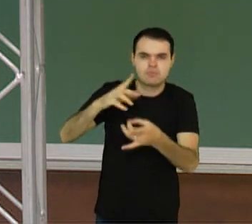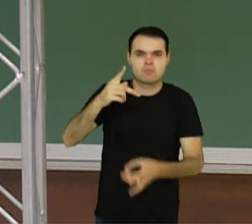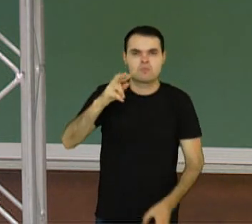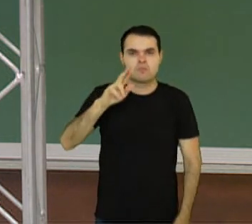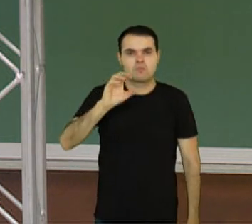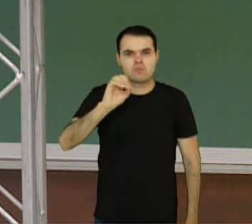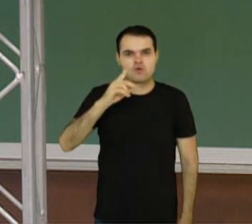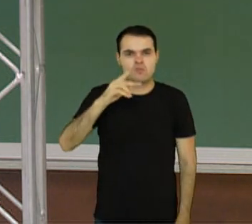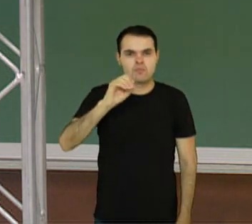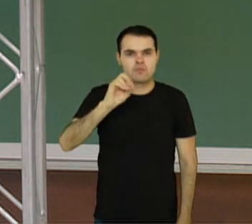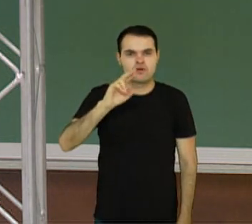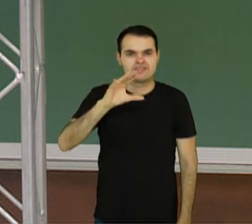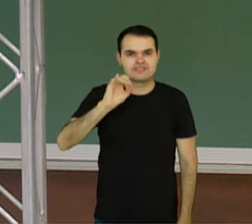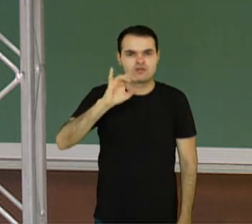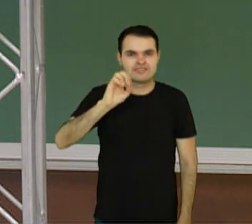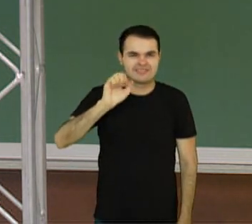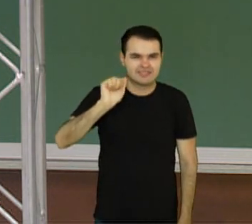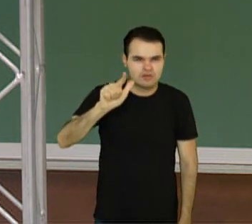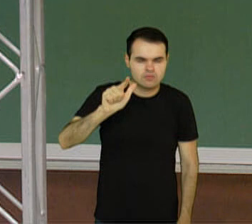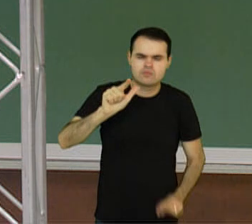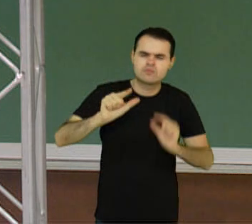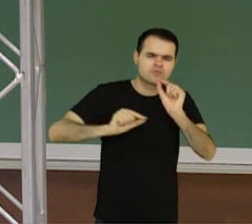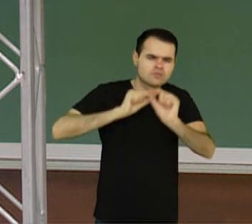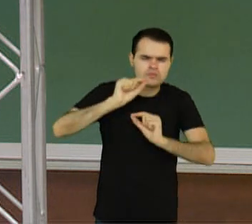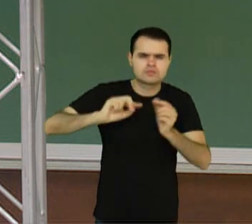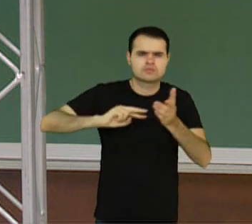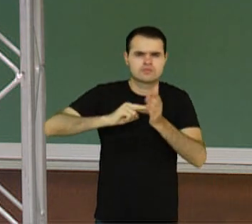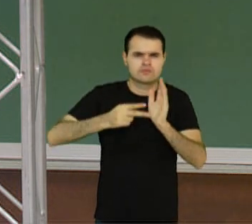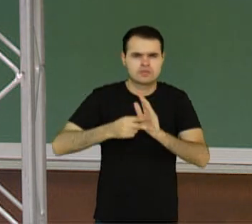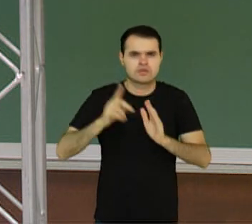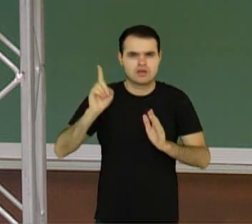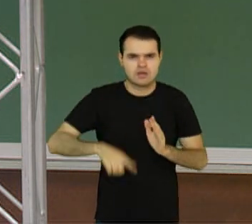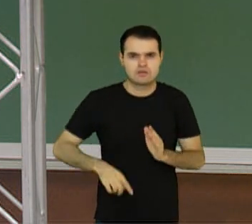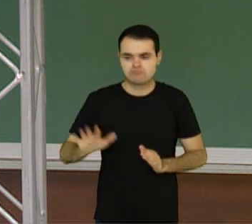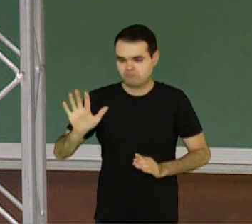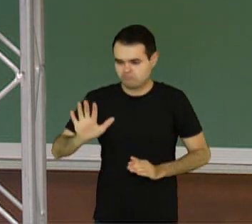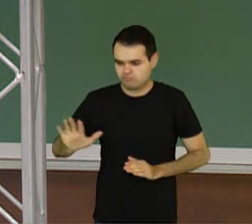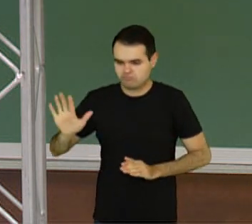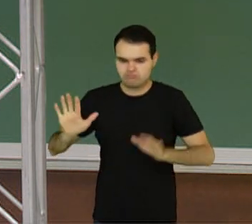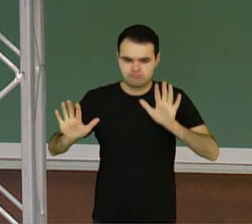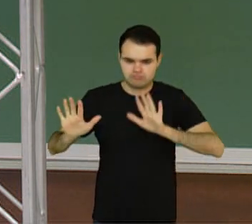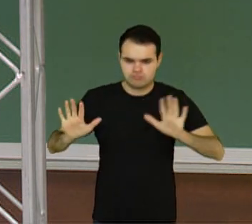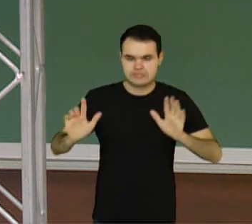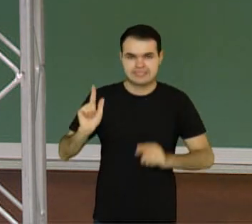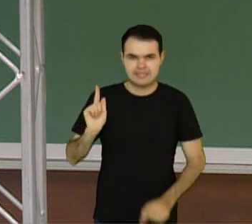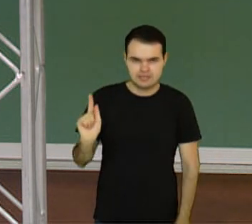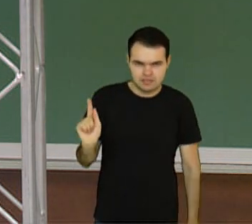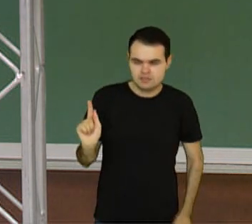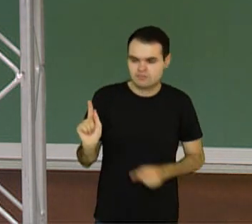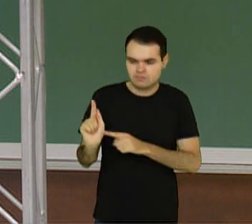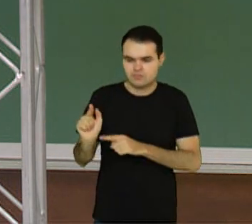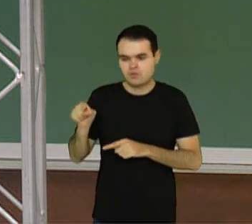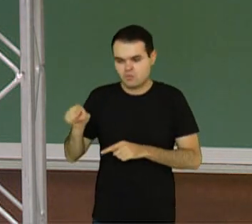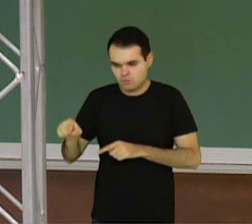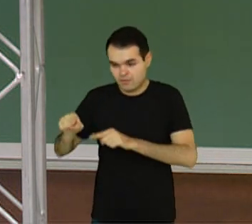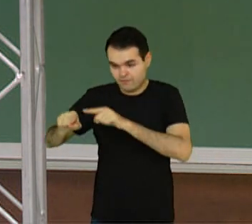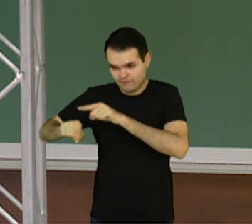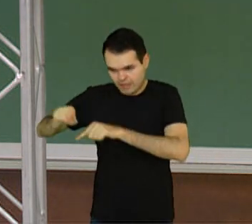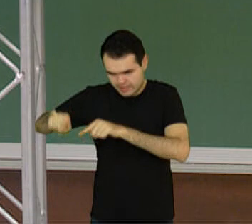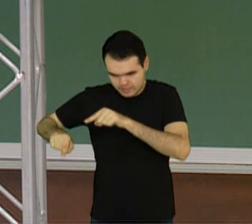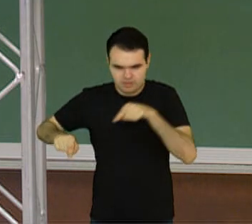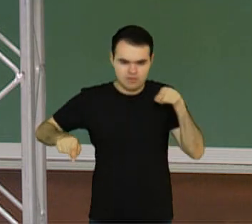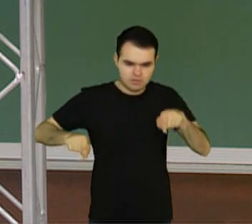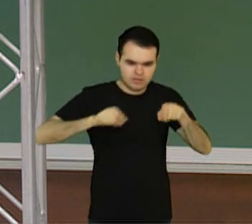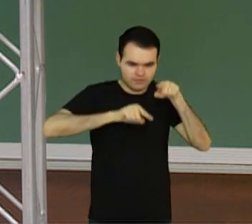as grandezas diretamente proporcionais? São duas grandezas onde, quando uma varia, a outra